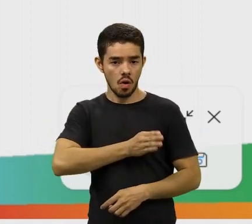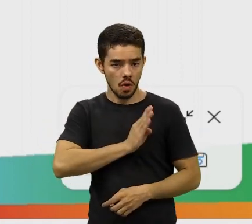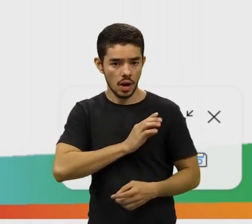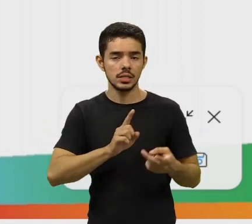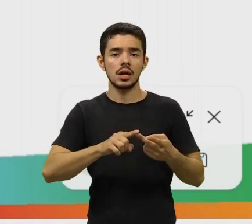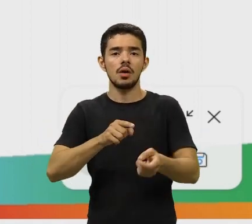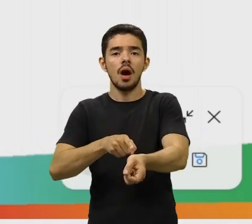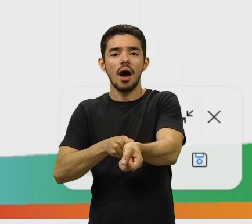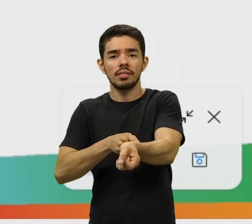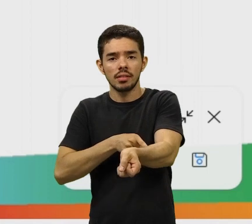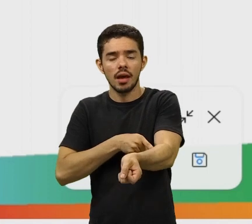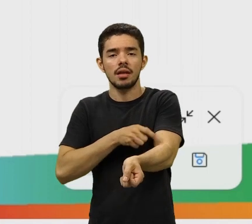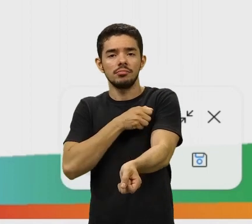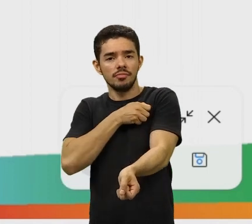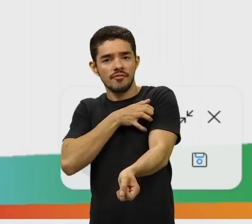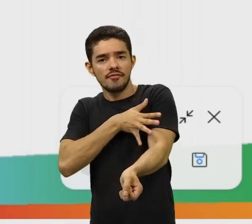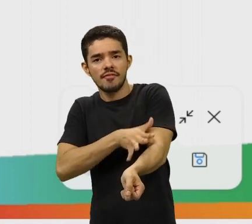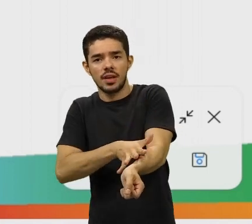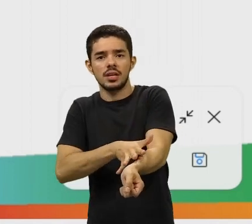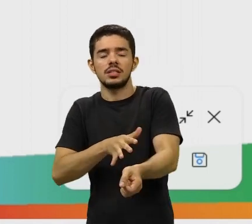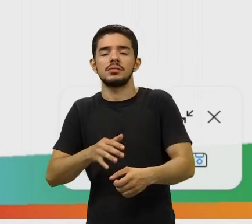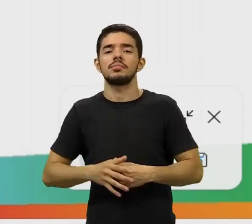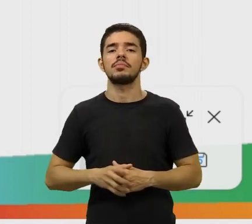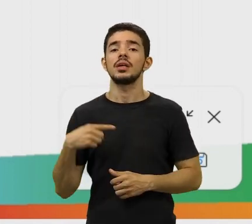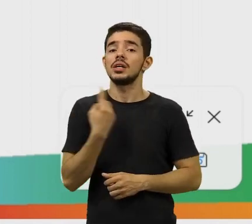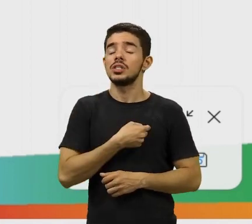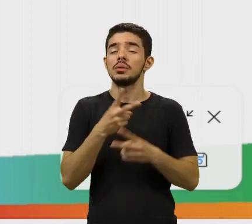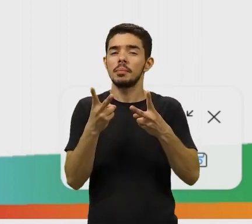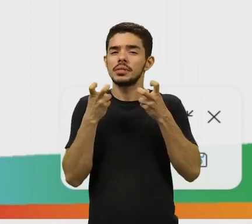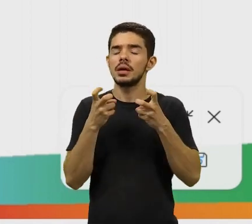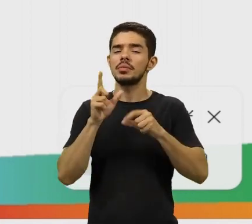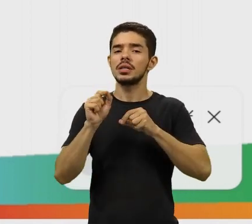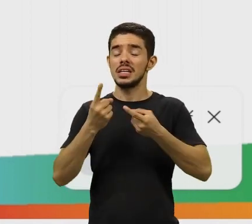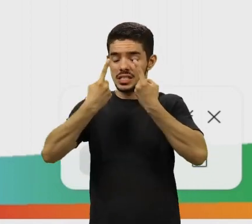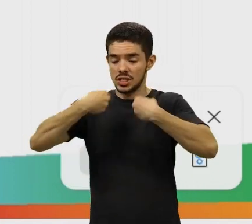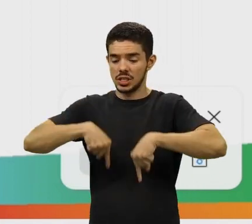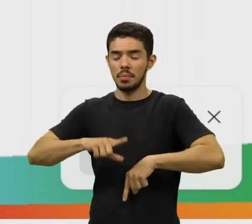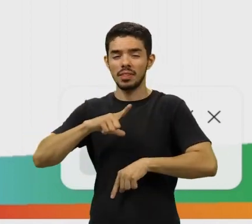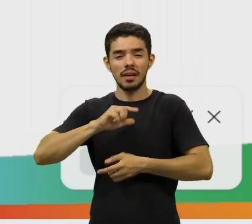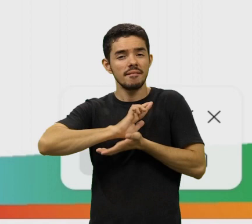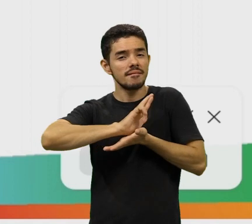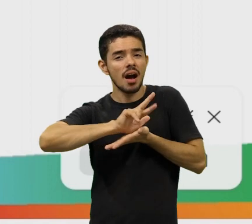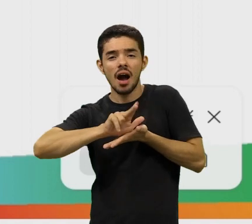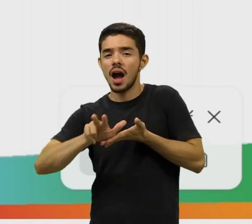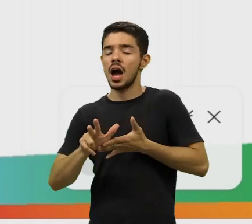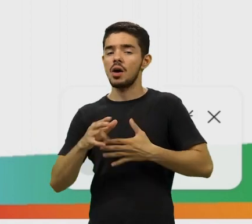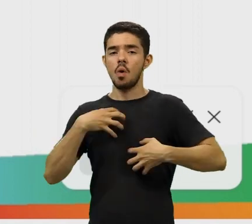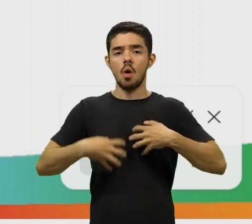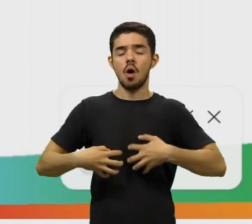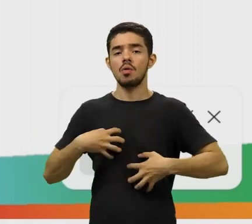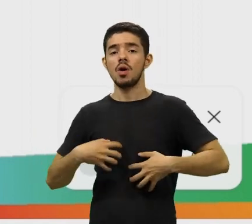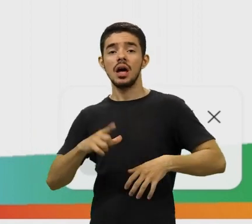Coração, artérias, veias, né? Então a gente percebe que esse sistema é formado por vários órgãos